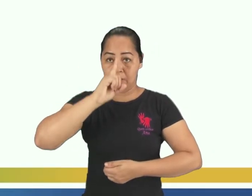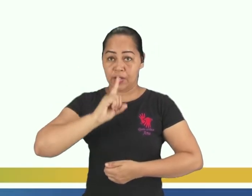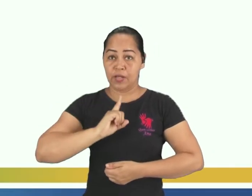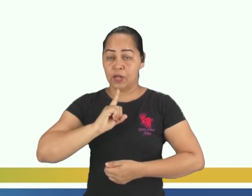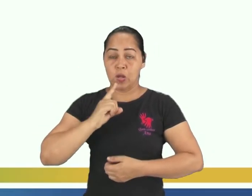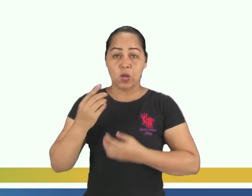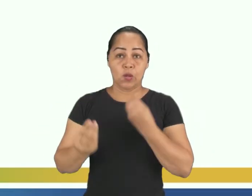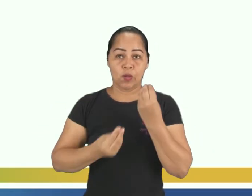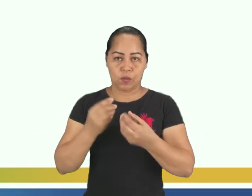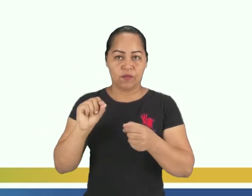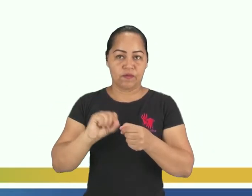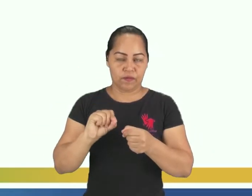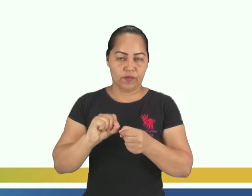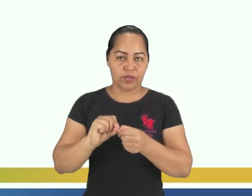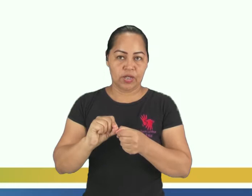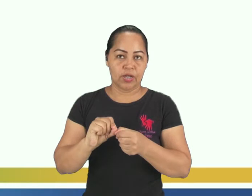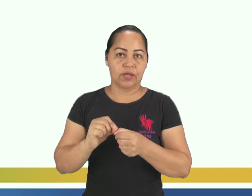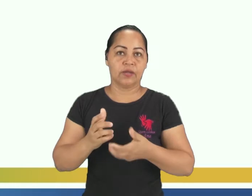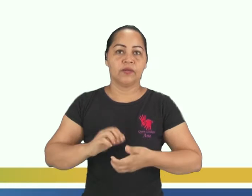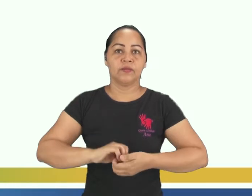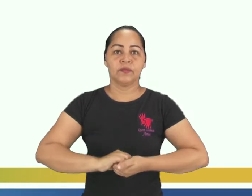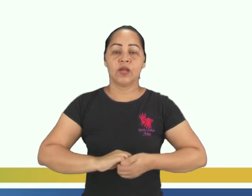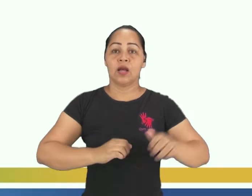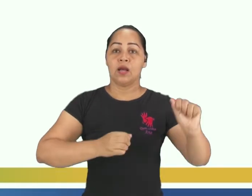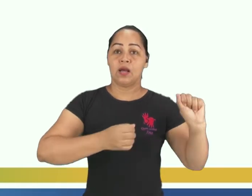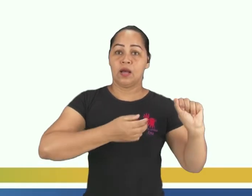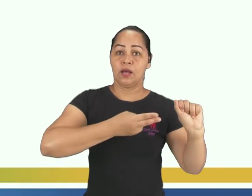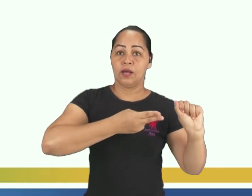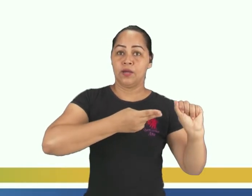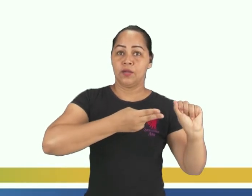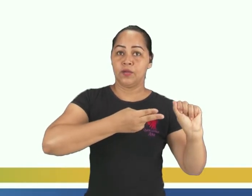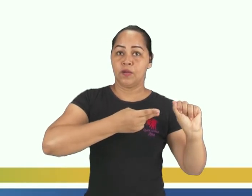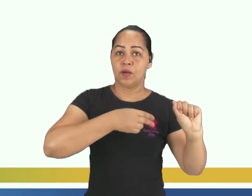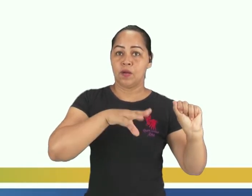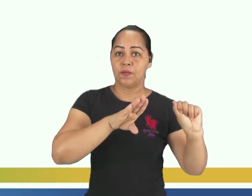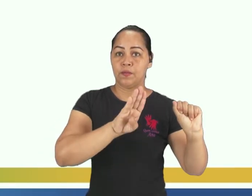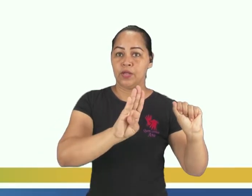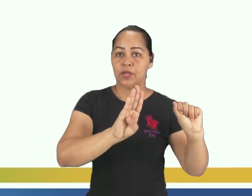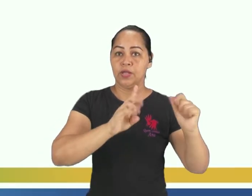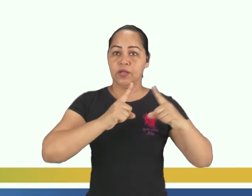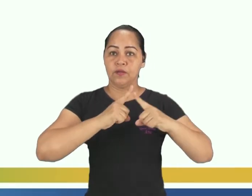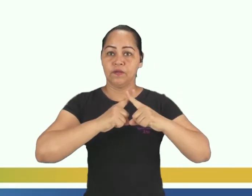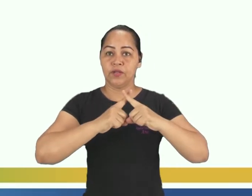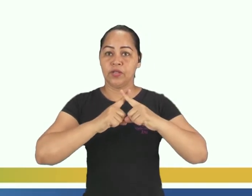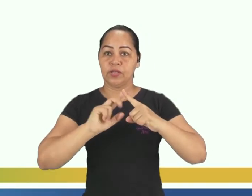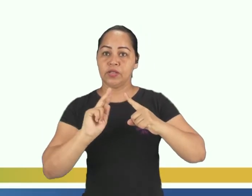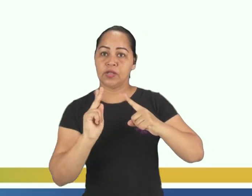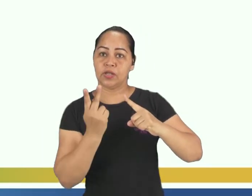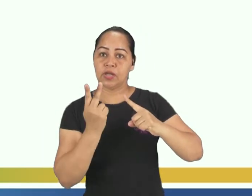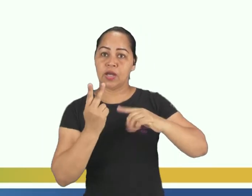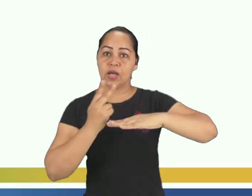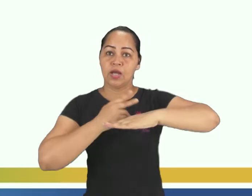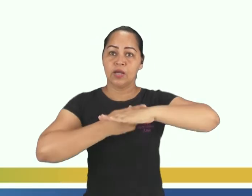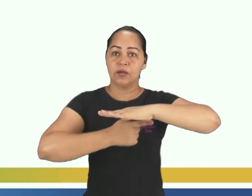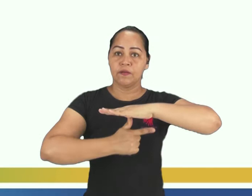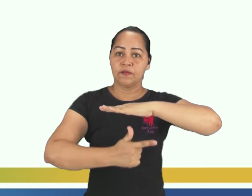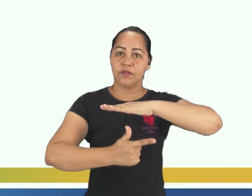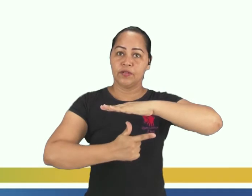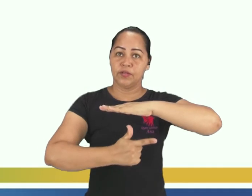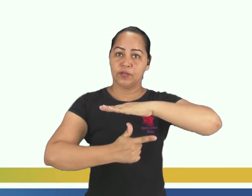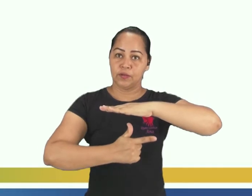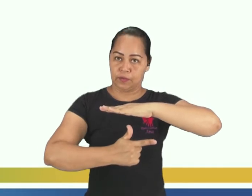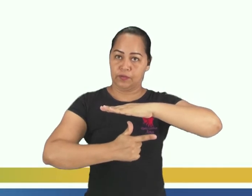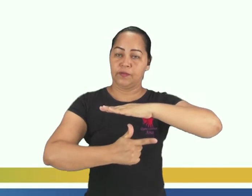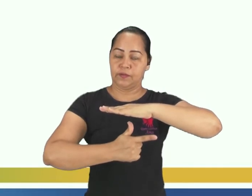amarelo, precisaremos então da fórmula da área do triângulo. Então, utilizaremos a fórmula base